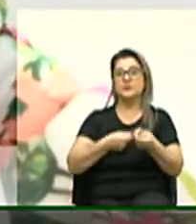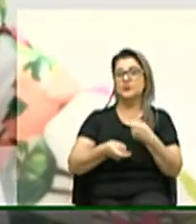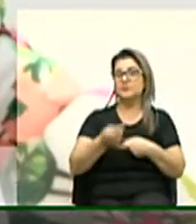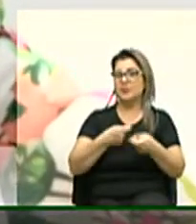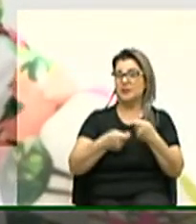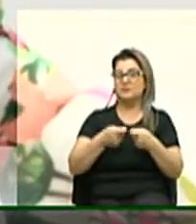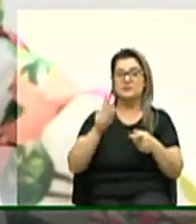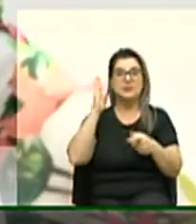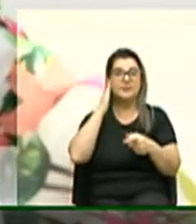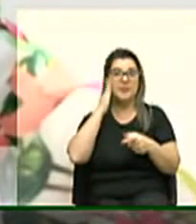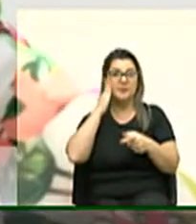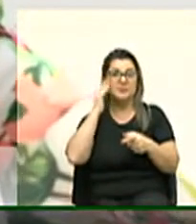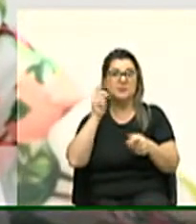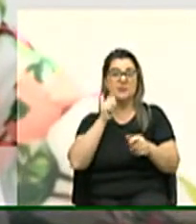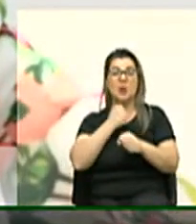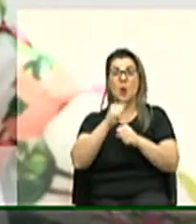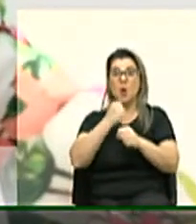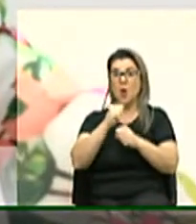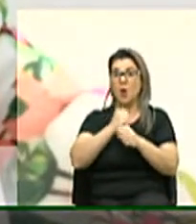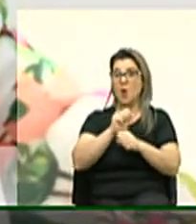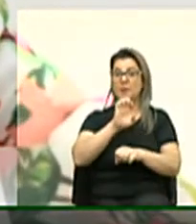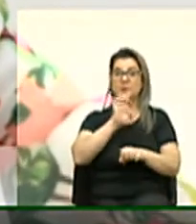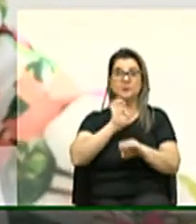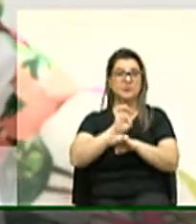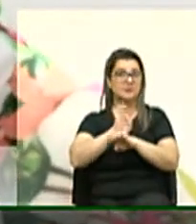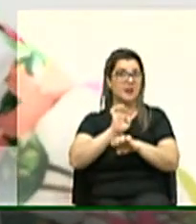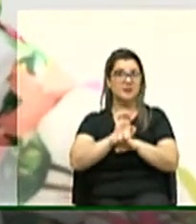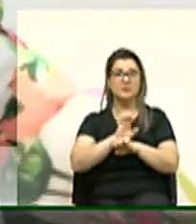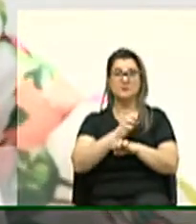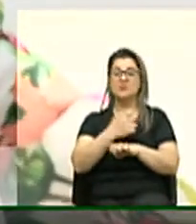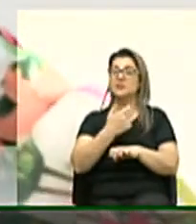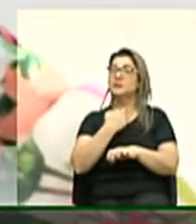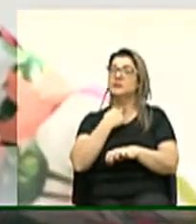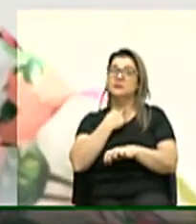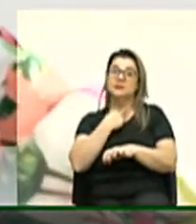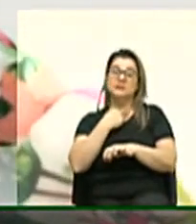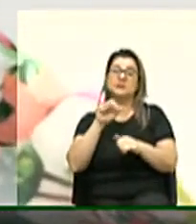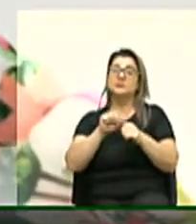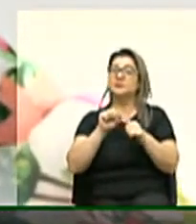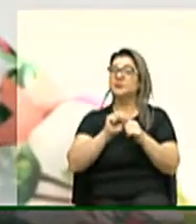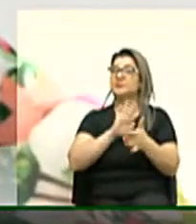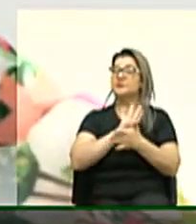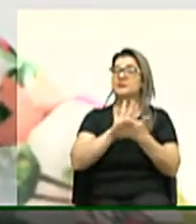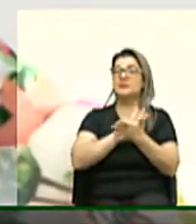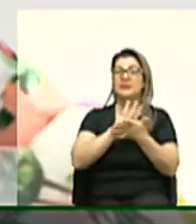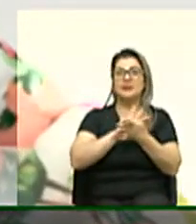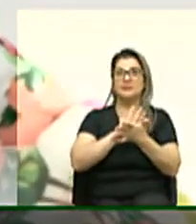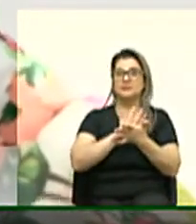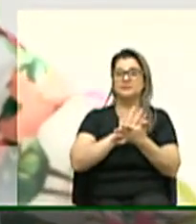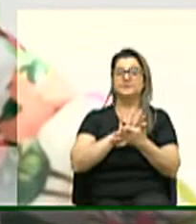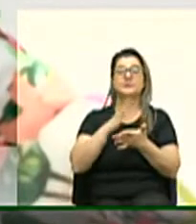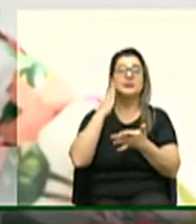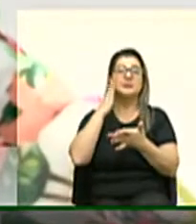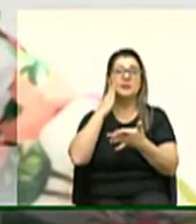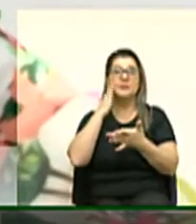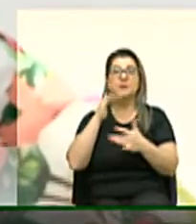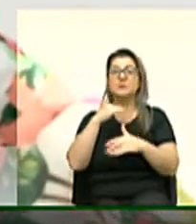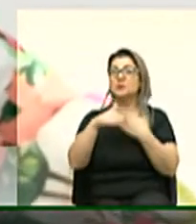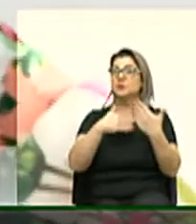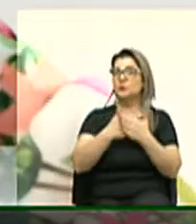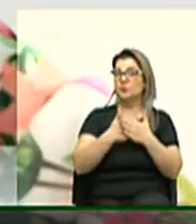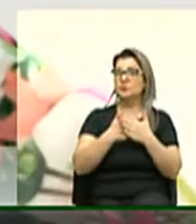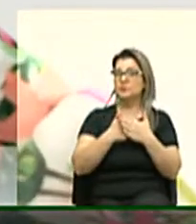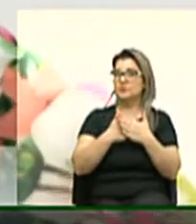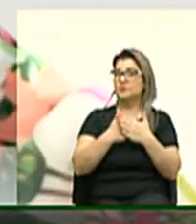Estado a gente não pode investir. O prefeito Ronaldo e todos que o antecederam naquele município, tem, como já disse